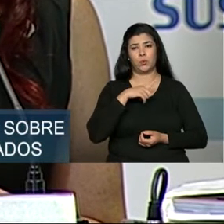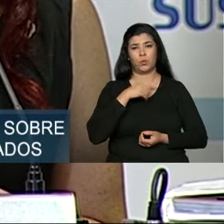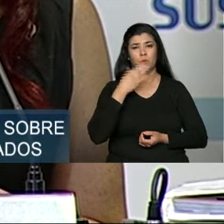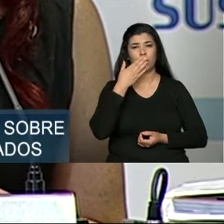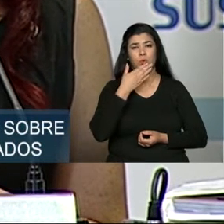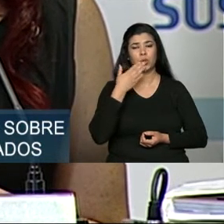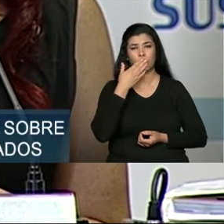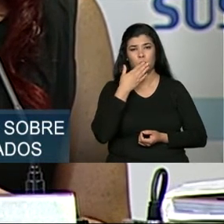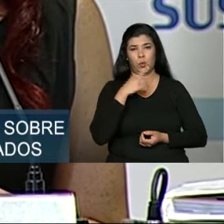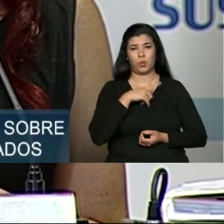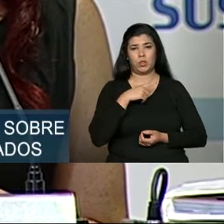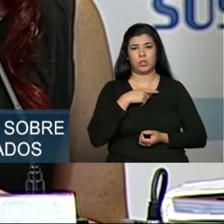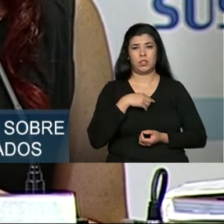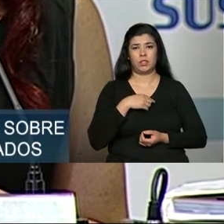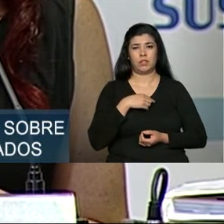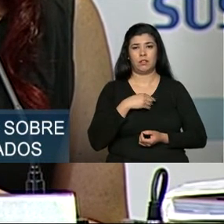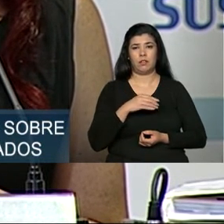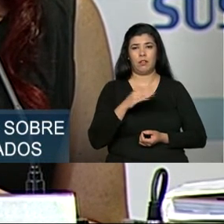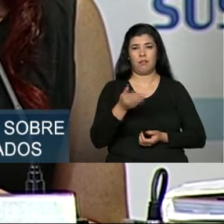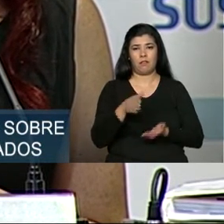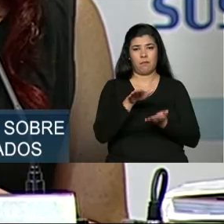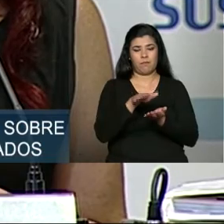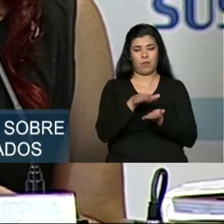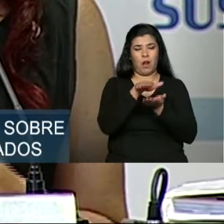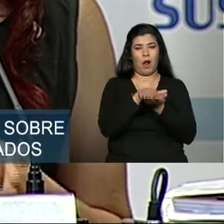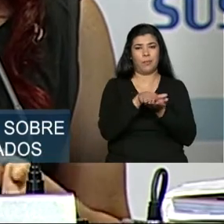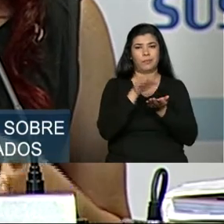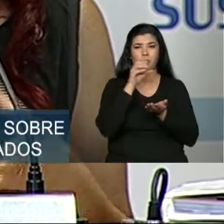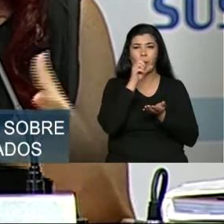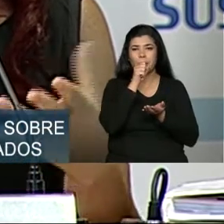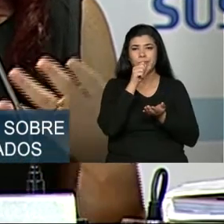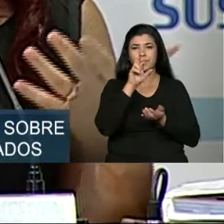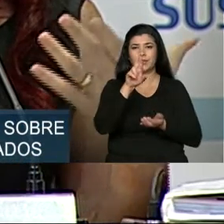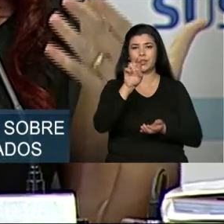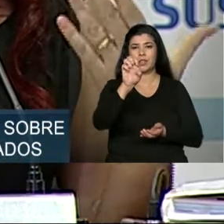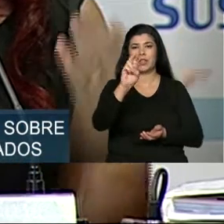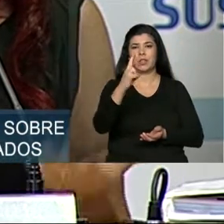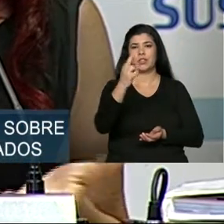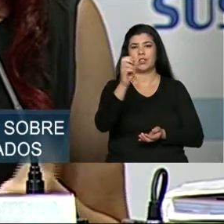chama atenção para a questão desse alimento